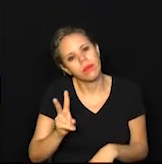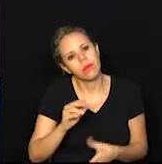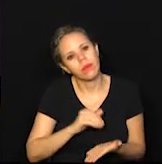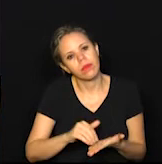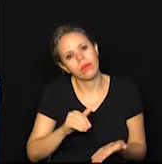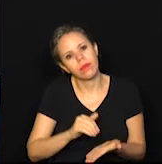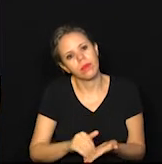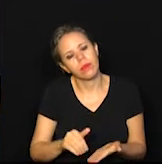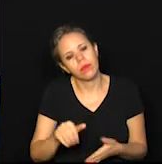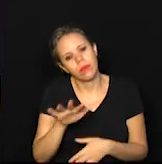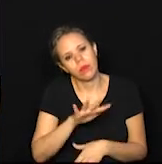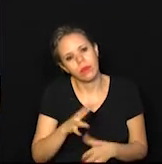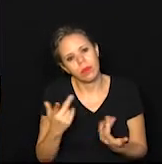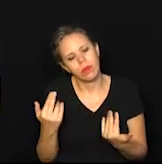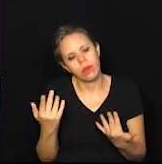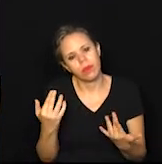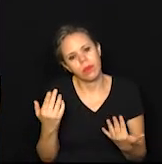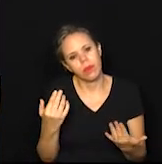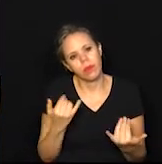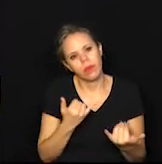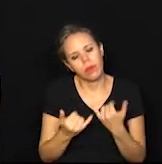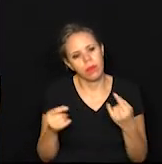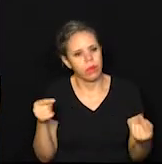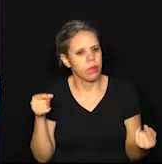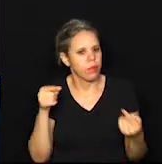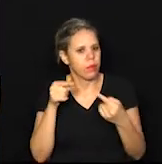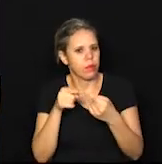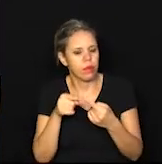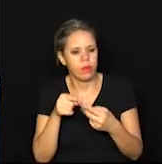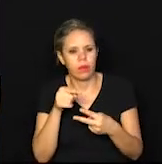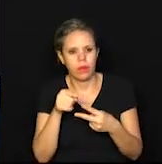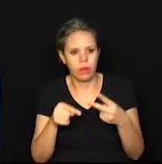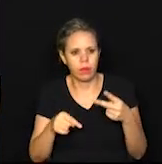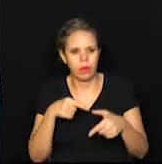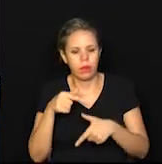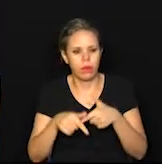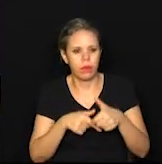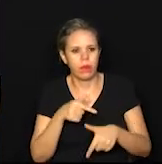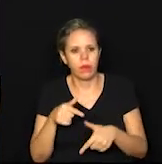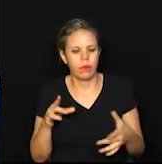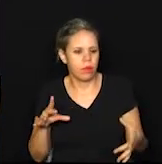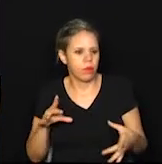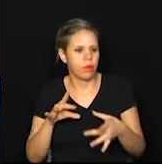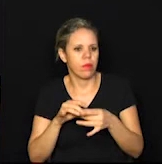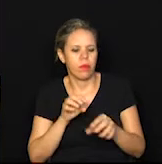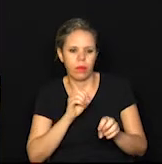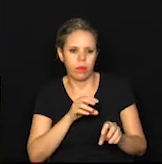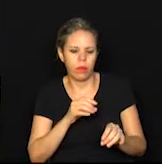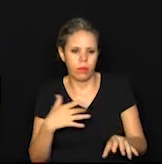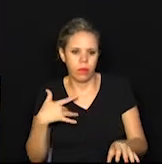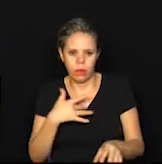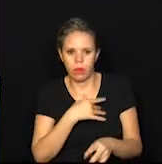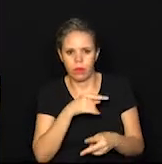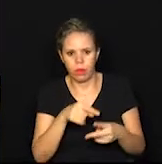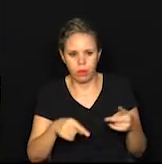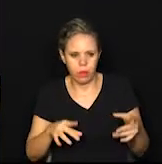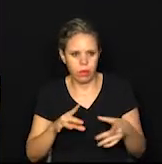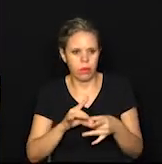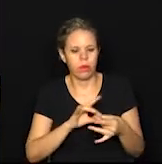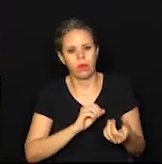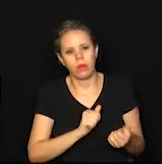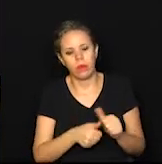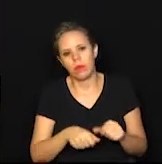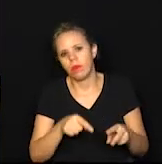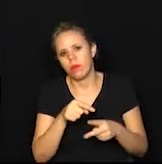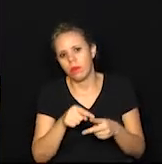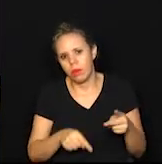Esporte como uma secretaria muito ligada a 2 trabalhos intersetoriais, que seria com a educação e a saúde. Esses